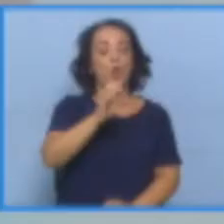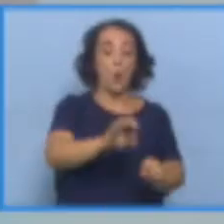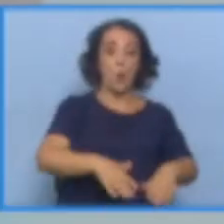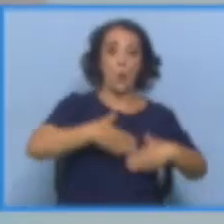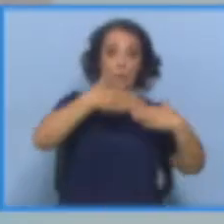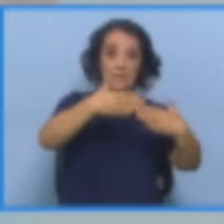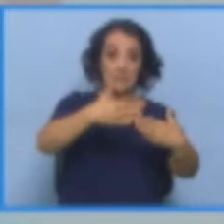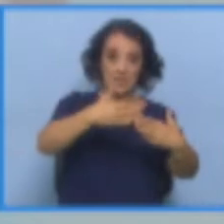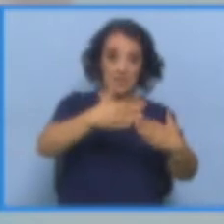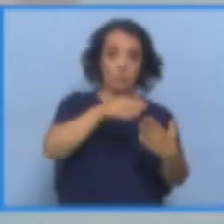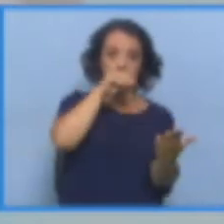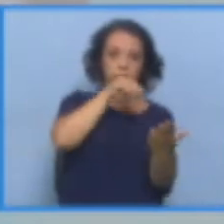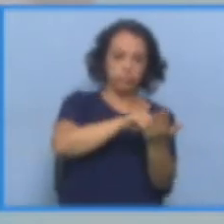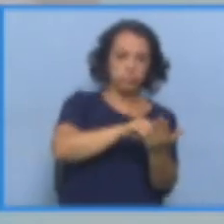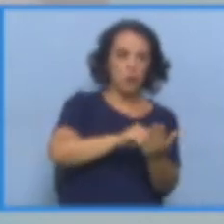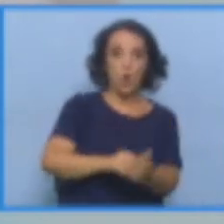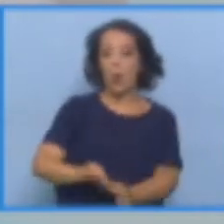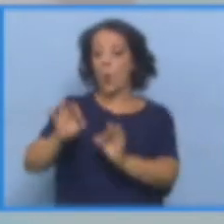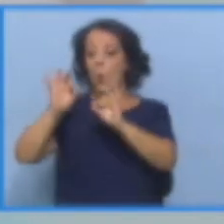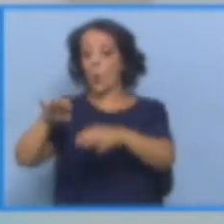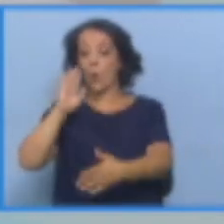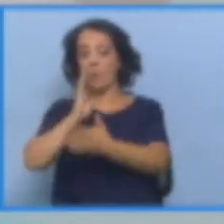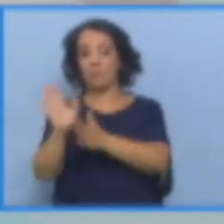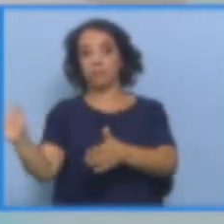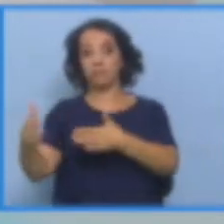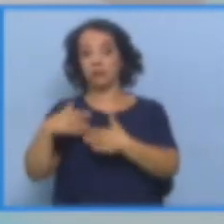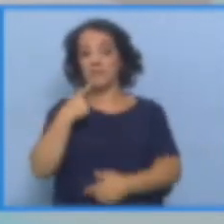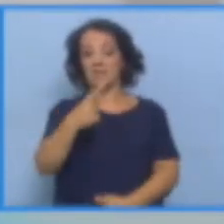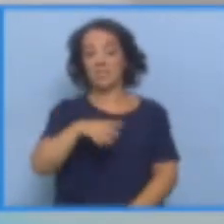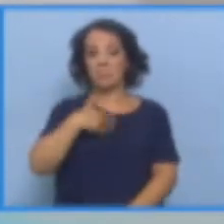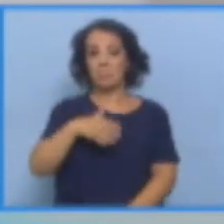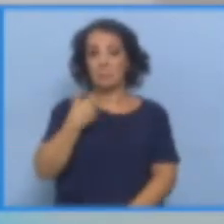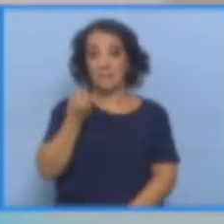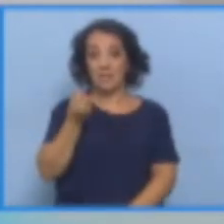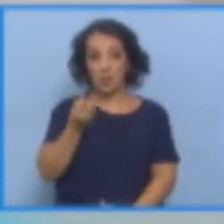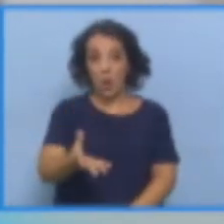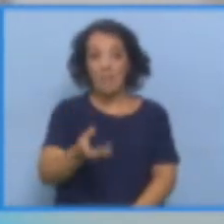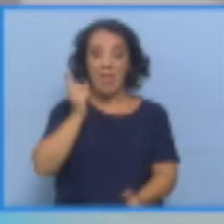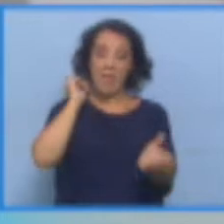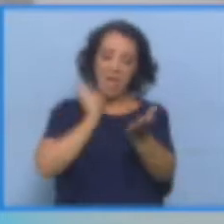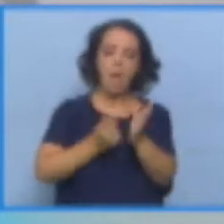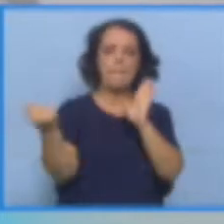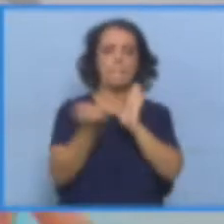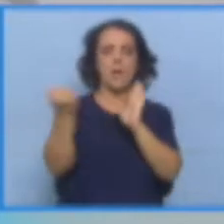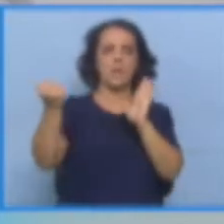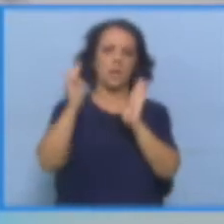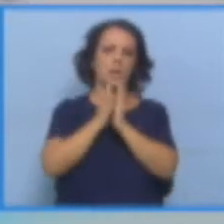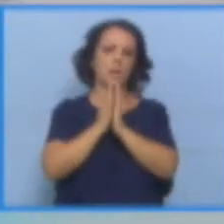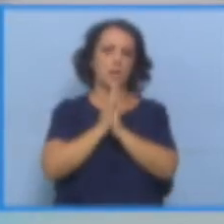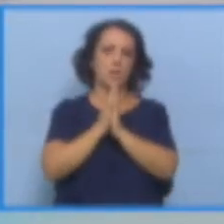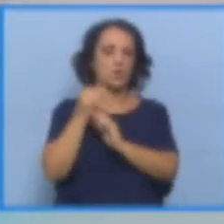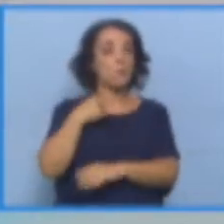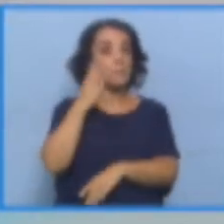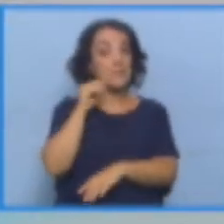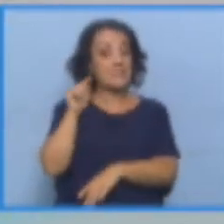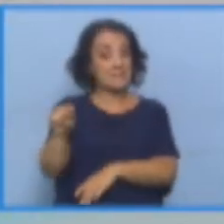fim, no próprio dia em que está o jubileu a encerrar, escreve um outro documento dizendo que a misericórdia tem que ser a marca da Igreja. Penso que essa dinâmica